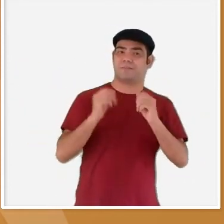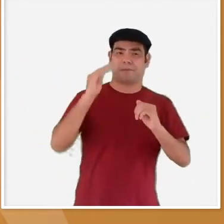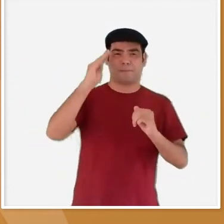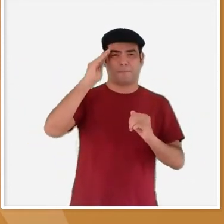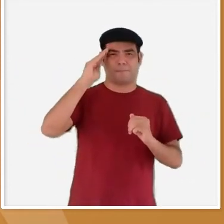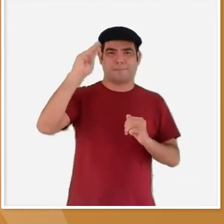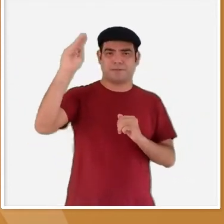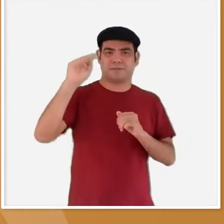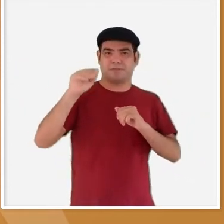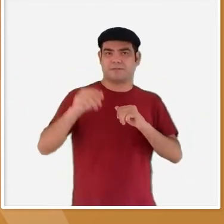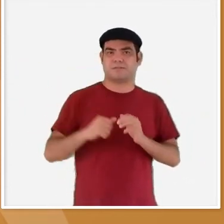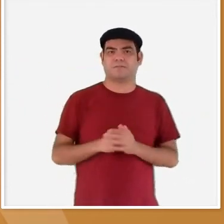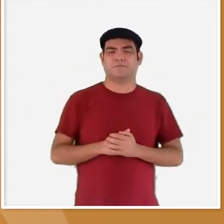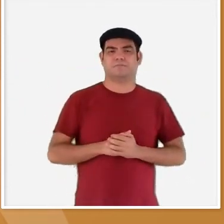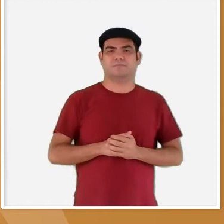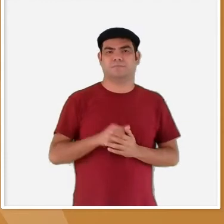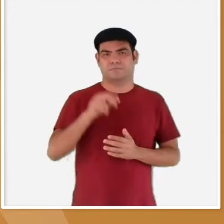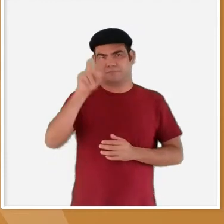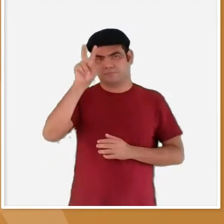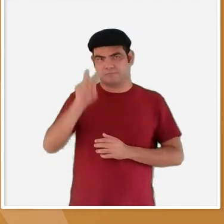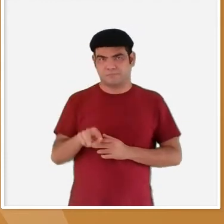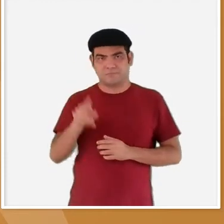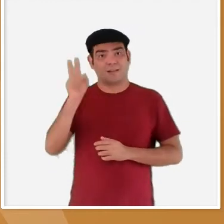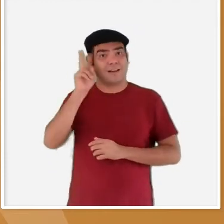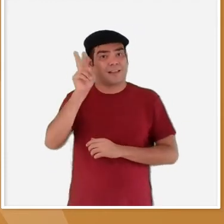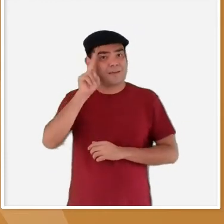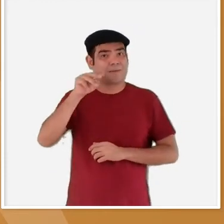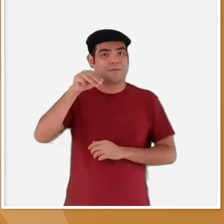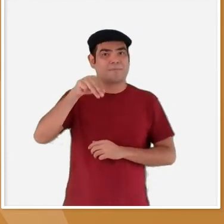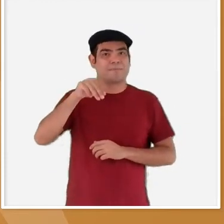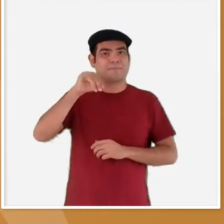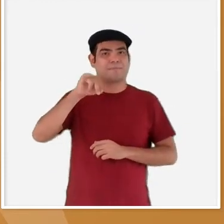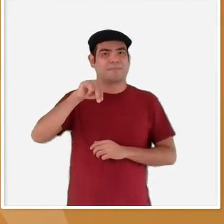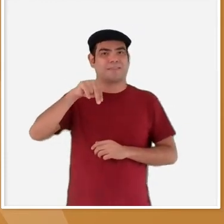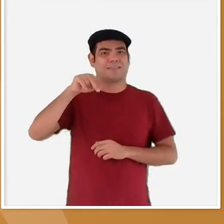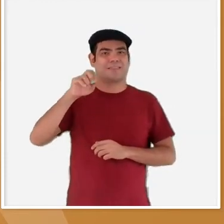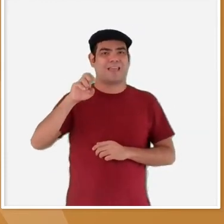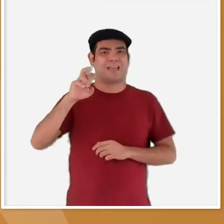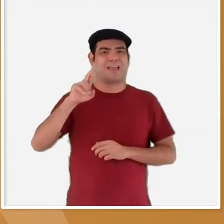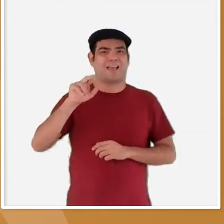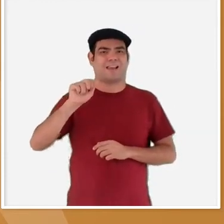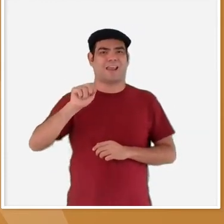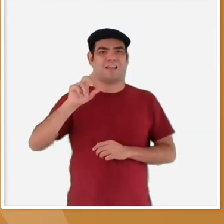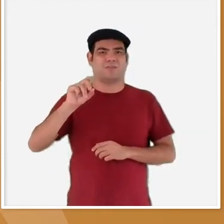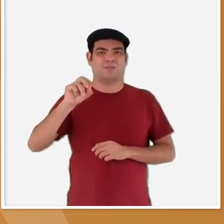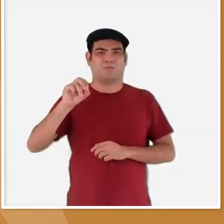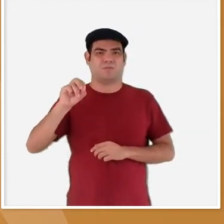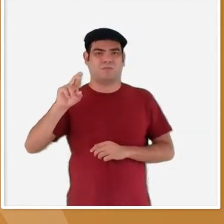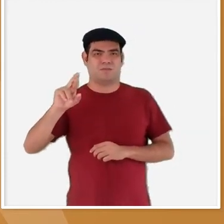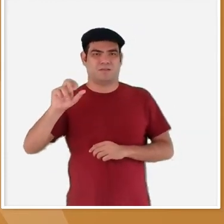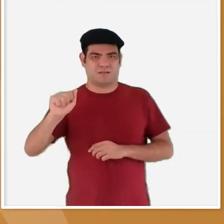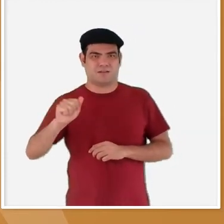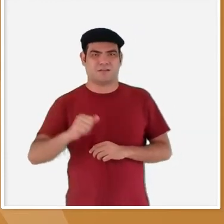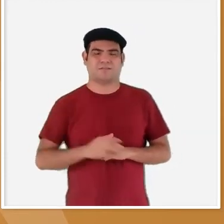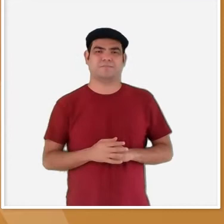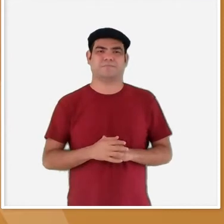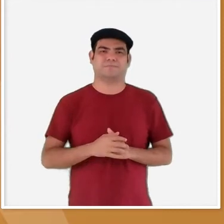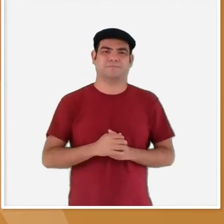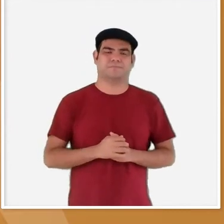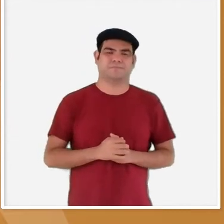agrícola e mineradora. Lembra qual é a base desse aqui? Essa base é o produto primário,